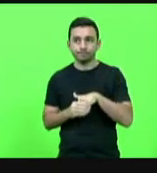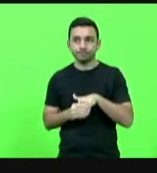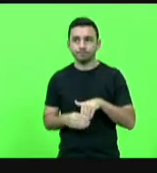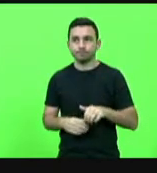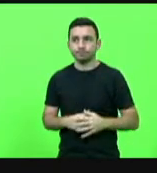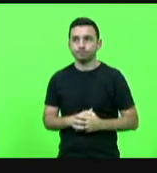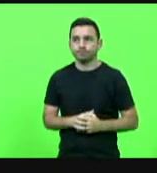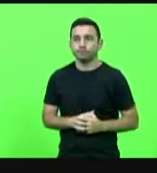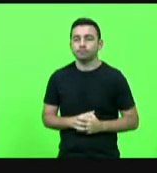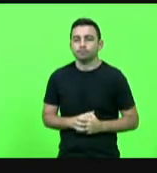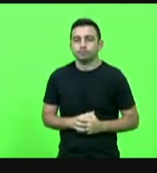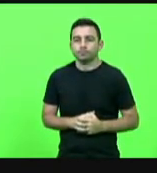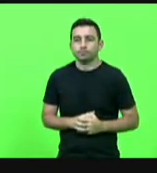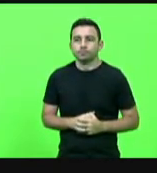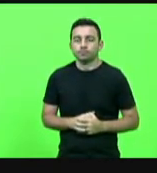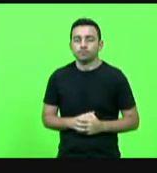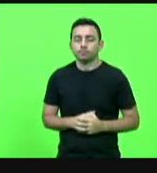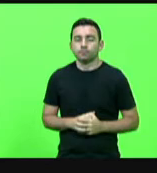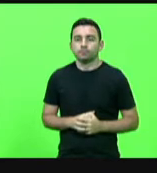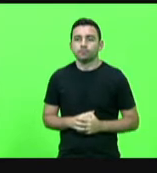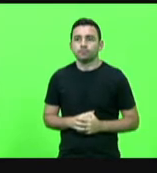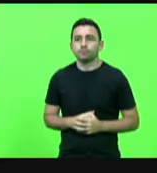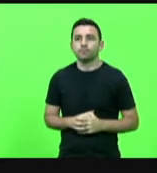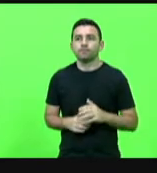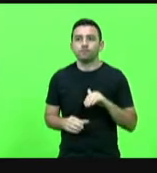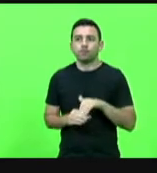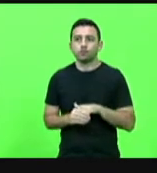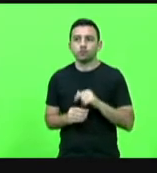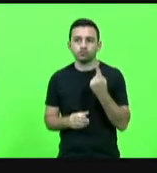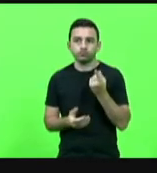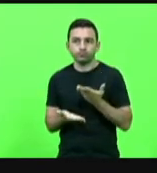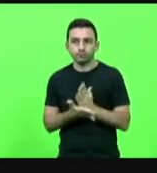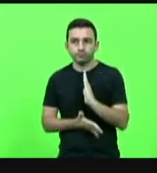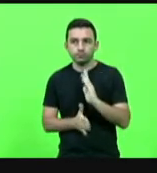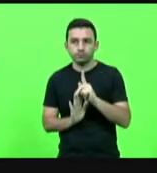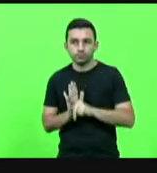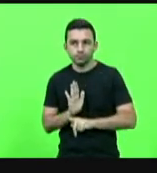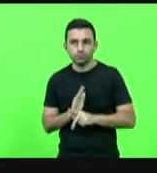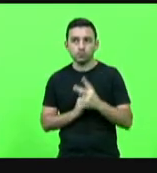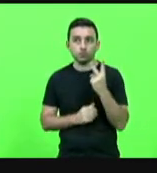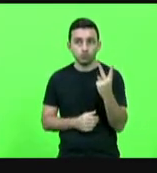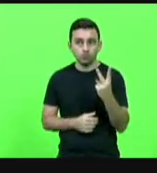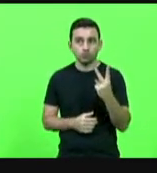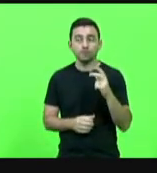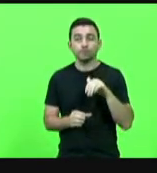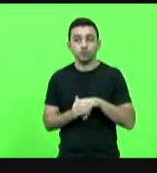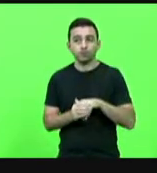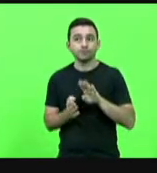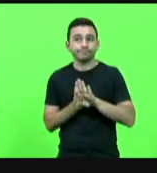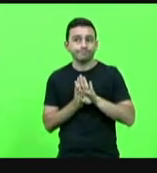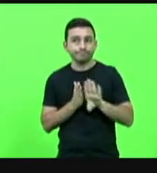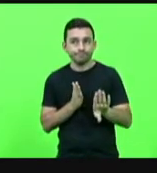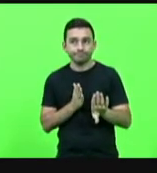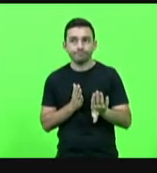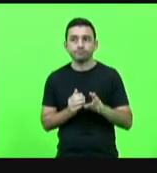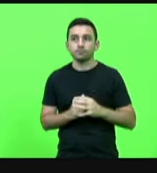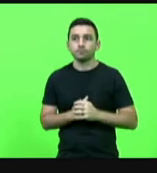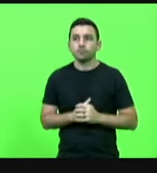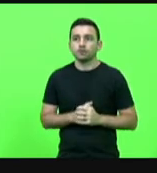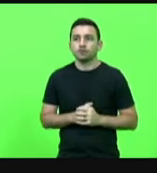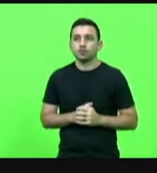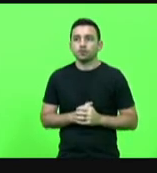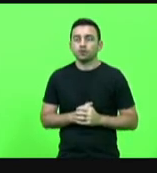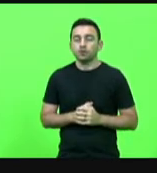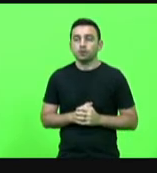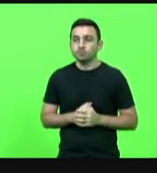voto. Quem vota um, aprova o projeto. Quem vota dois, rejeita o projeto. Senhor